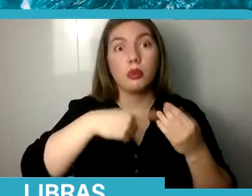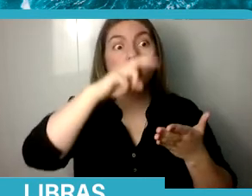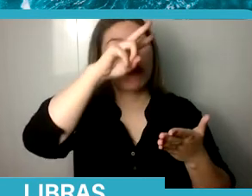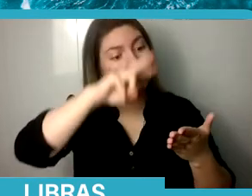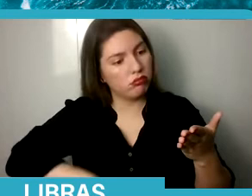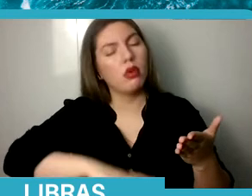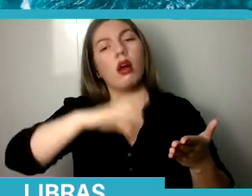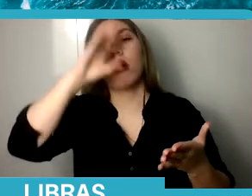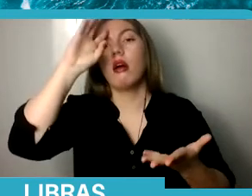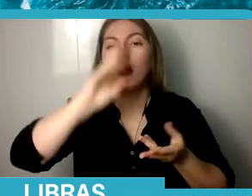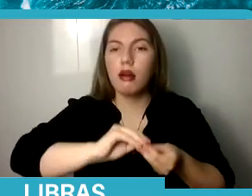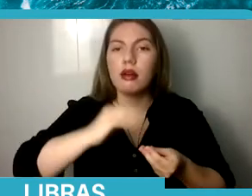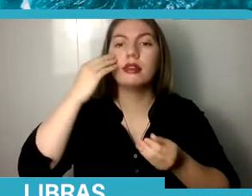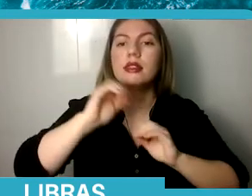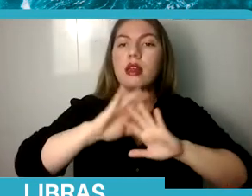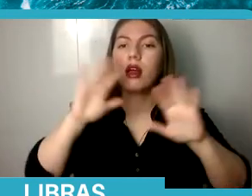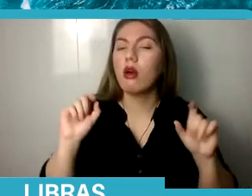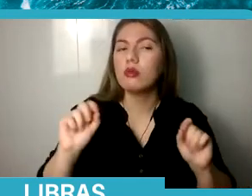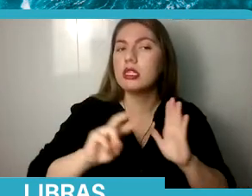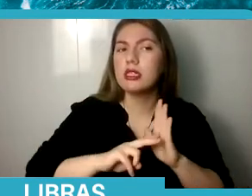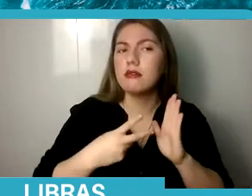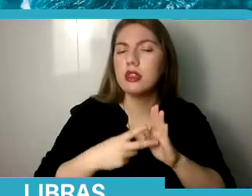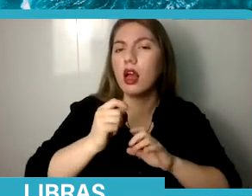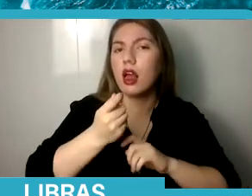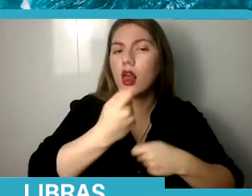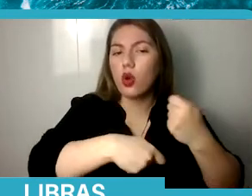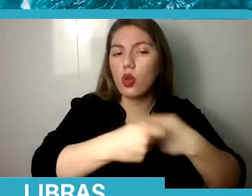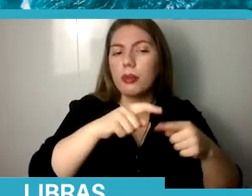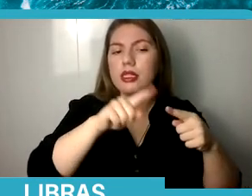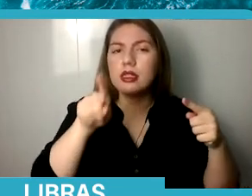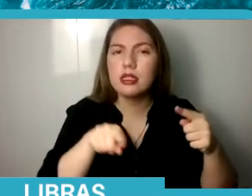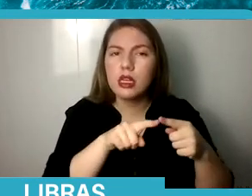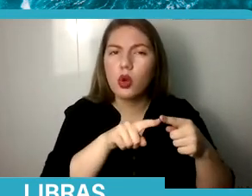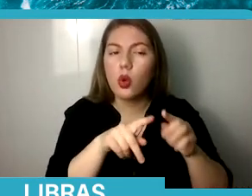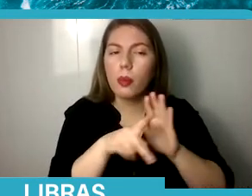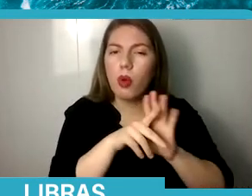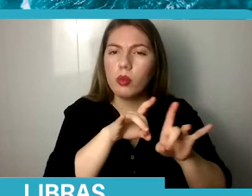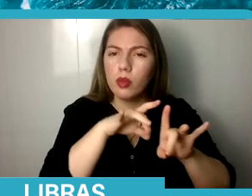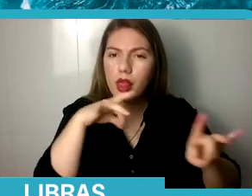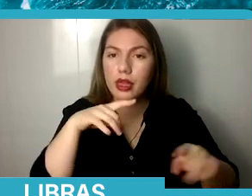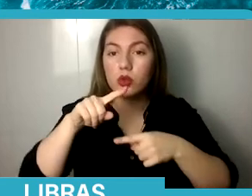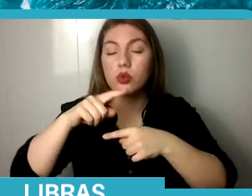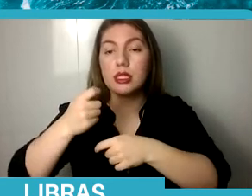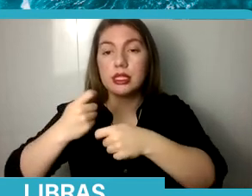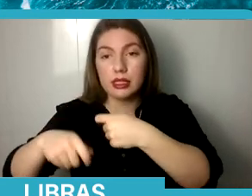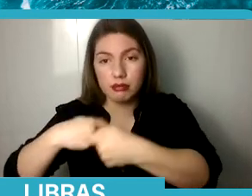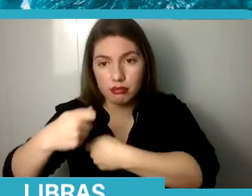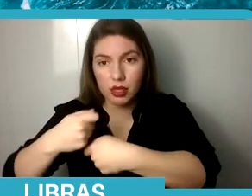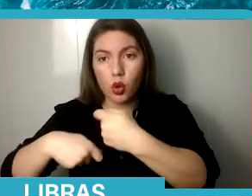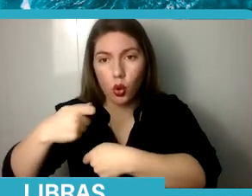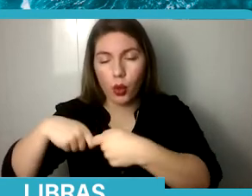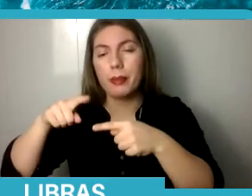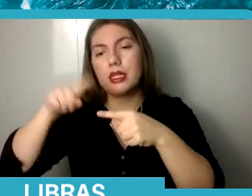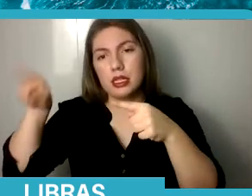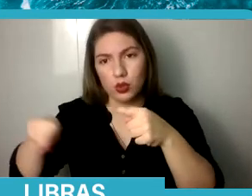termo economia circular e o ciclo técnicos e os ciclos biológicos né e na positiva a